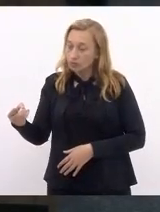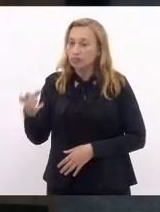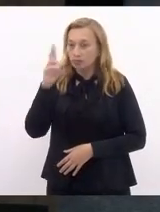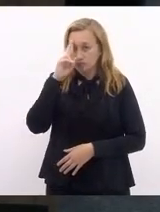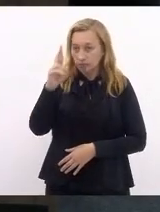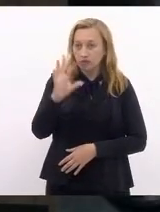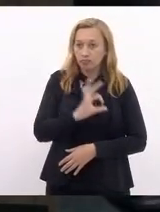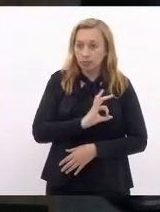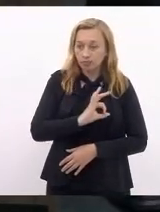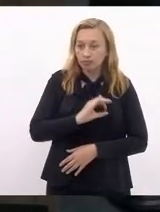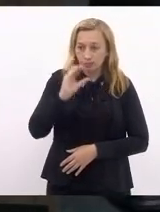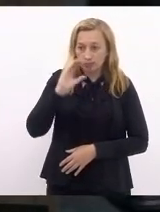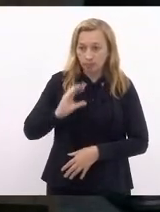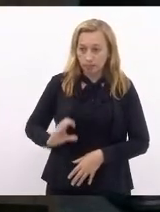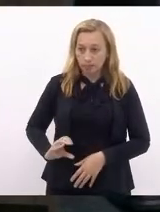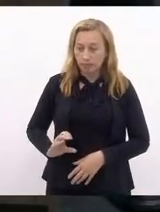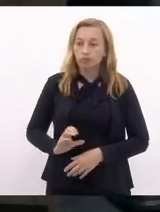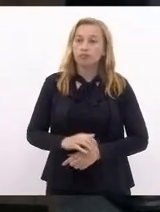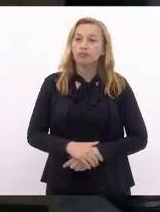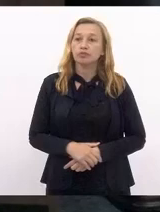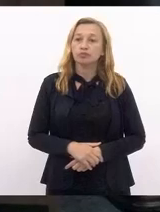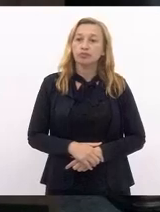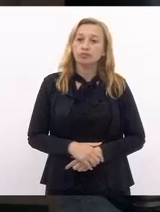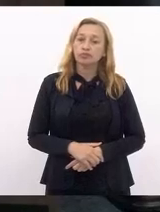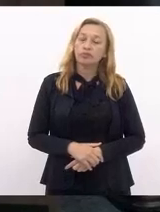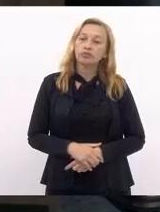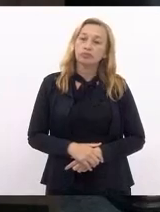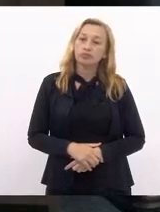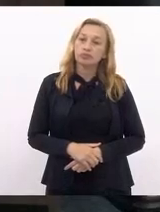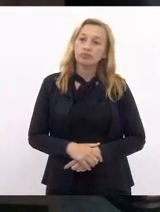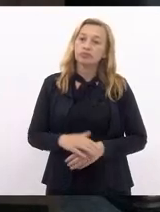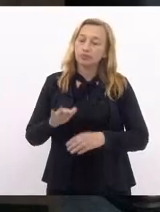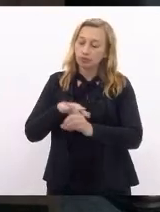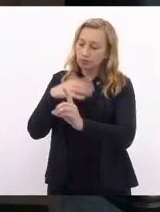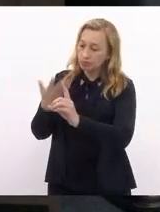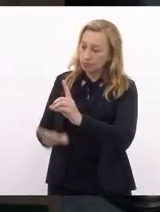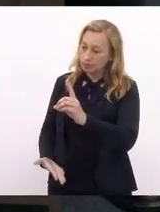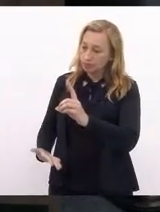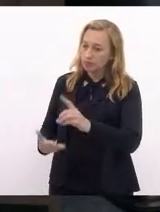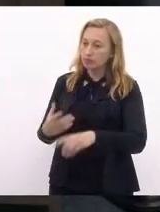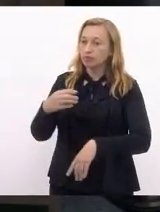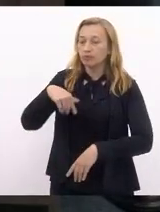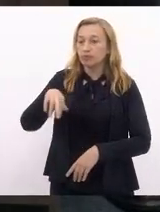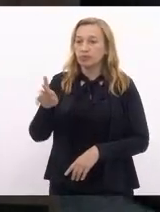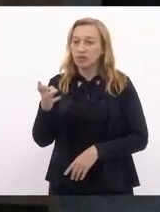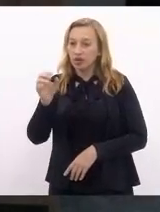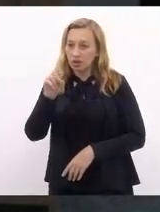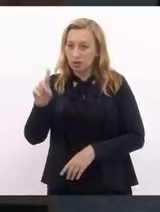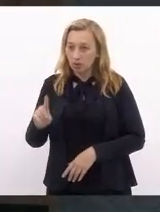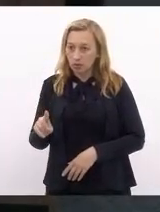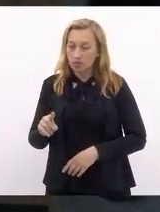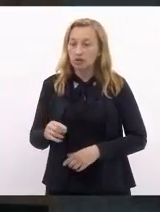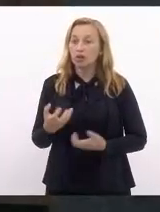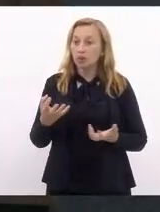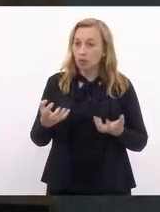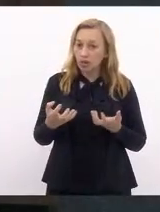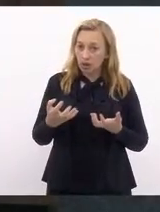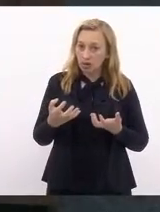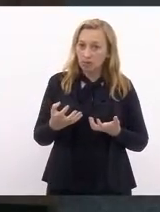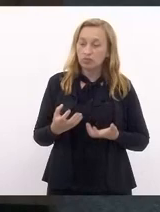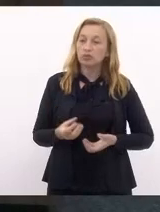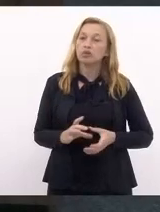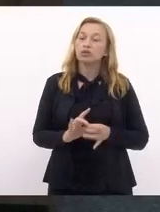chefes da Polícia Civil fomos Nos despedir homenagear o Queiroz então eu que ago